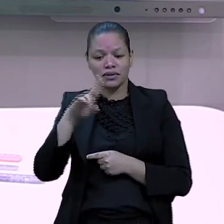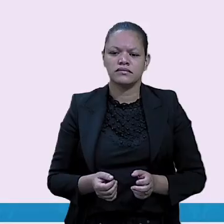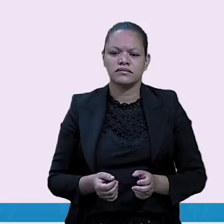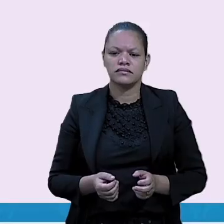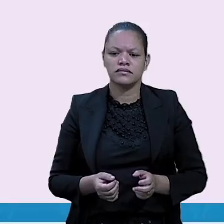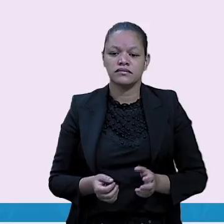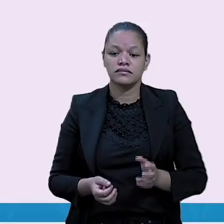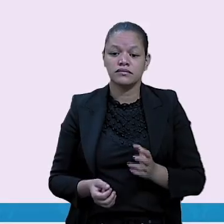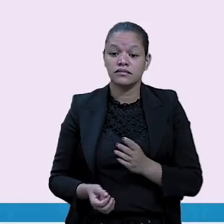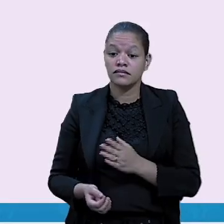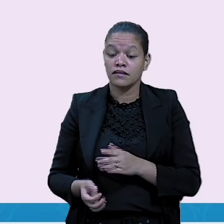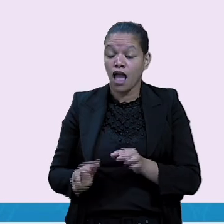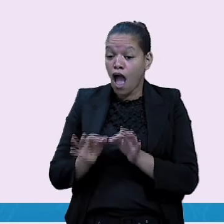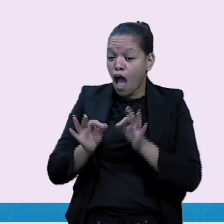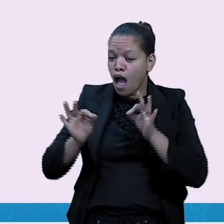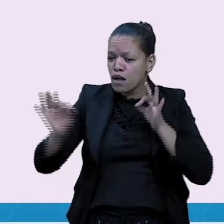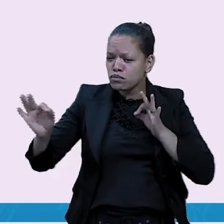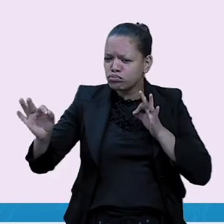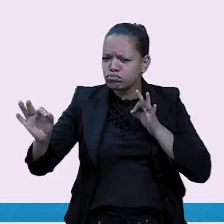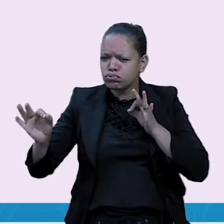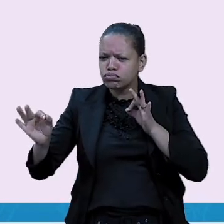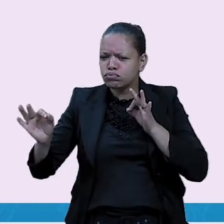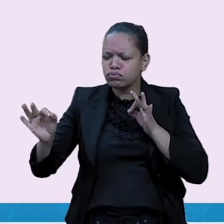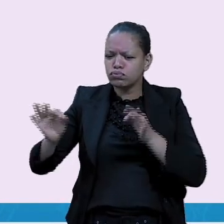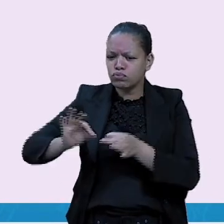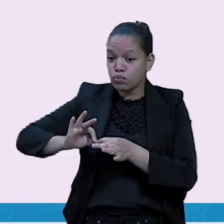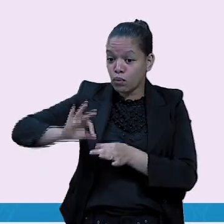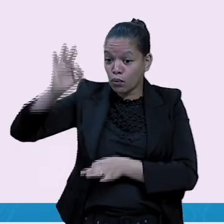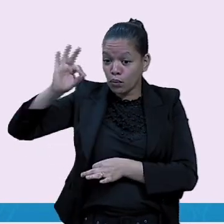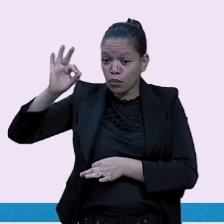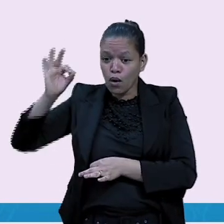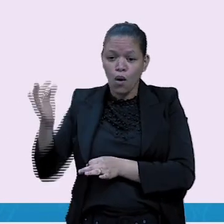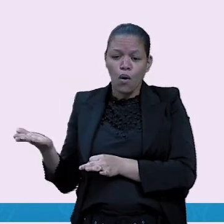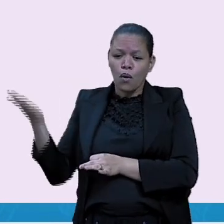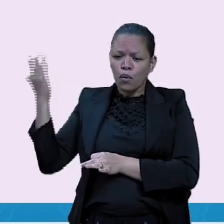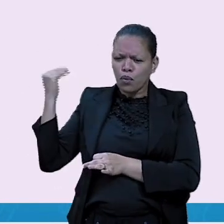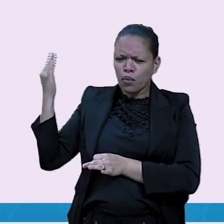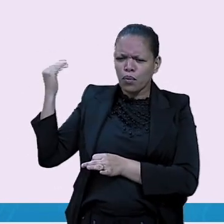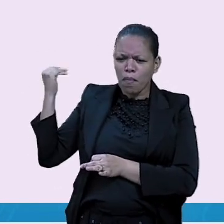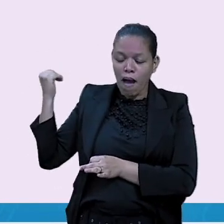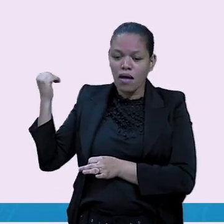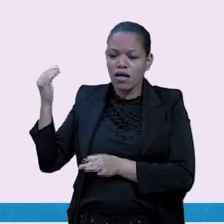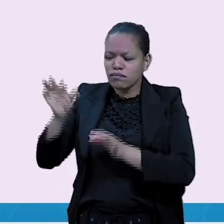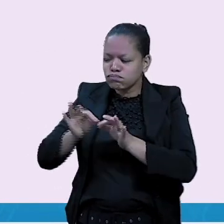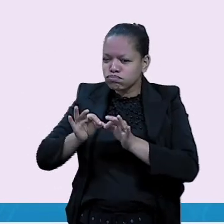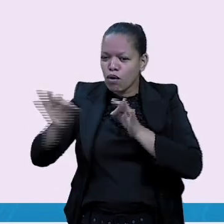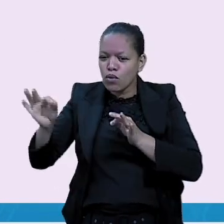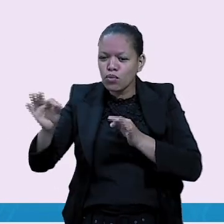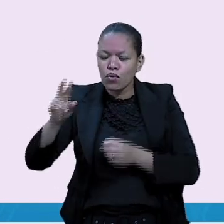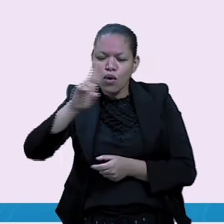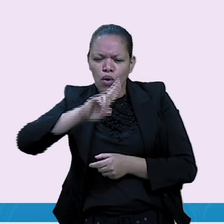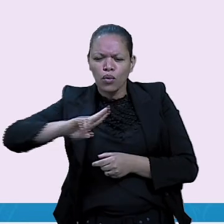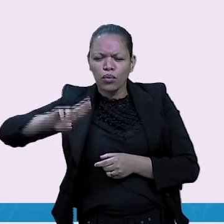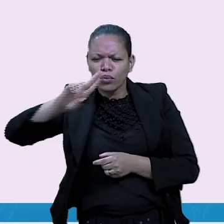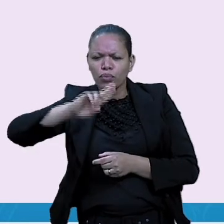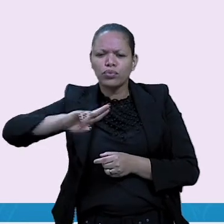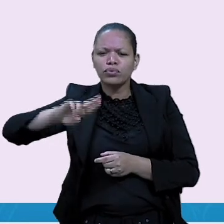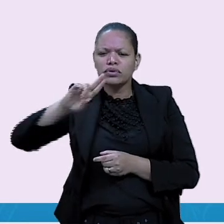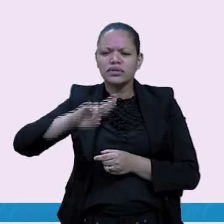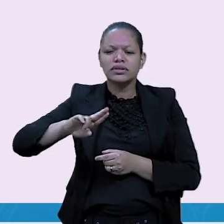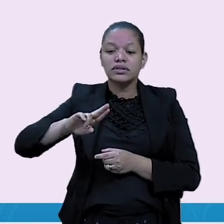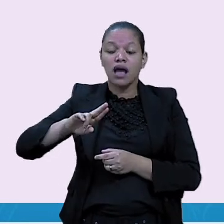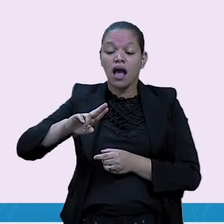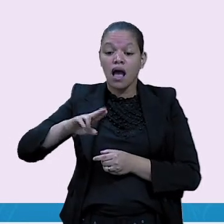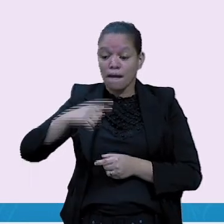isso. Medida de comprimento. Durante muito tempo, as medidas de comprimento eram estabelecidas